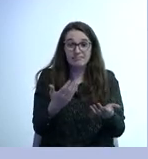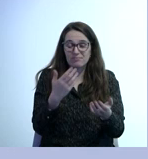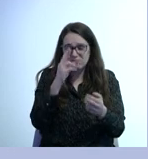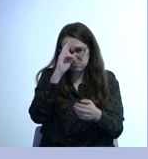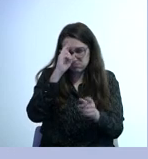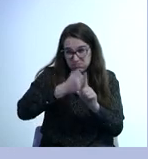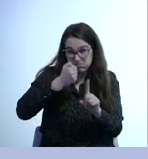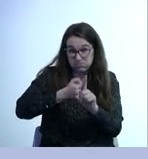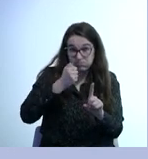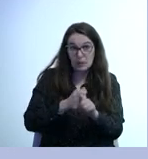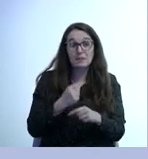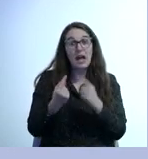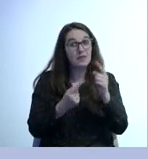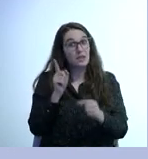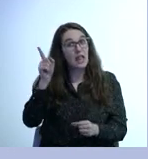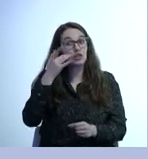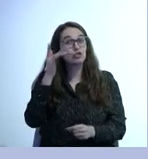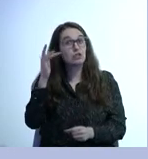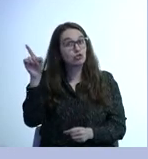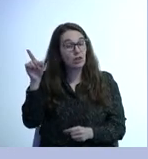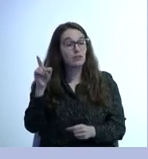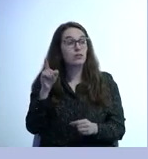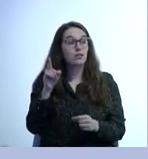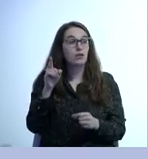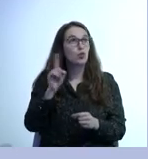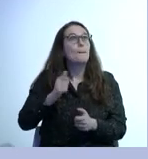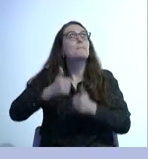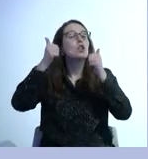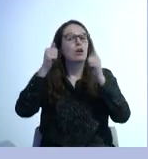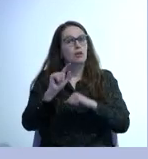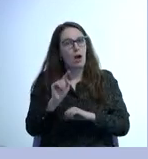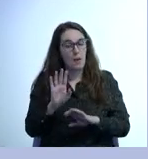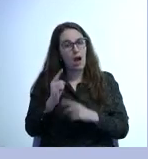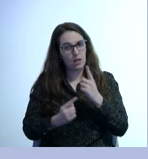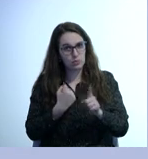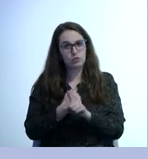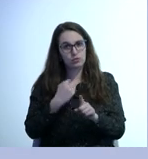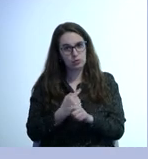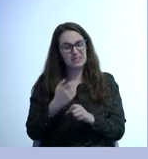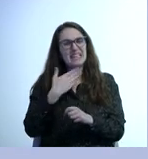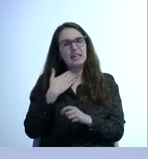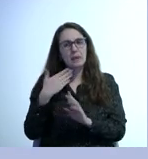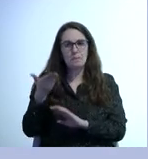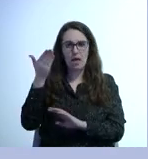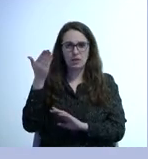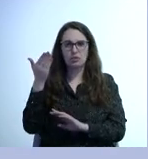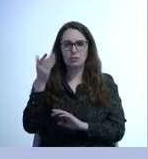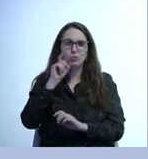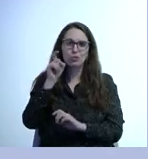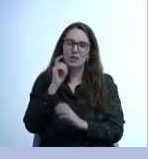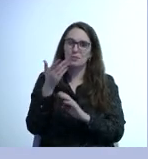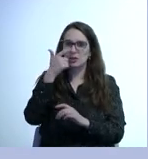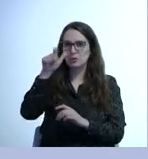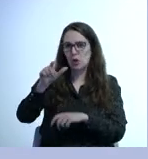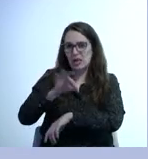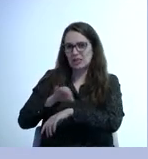esforço. No estrangeiro, não é muito melhor, mas em muitos aspectos tem mais garantias e protege